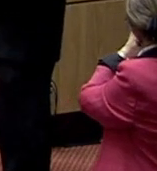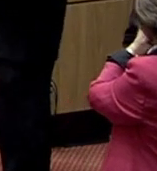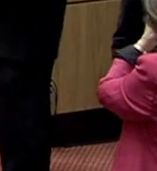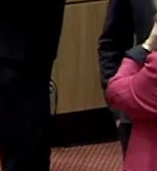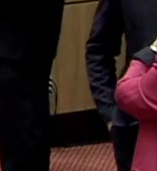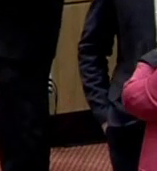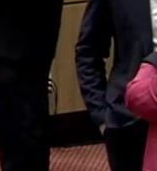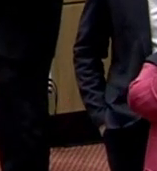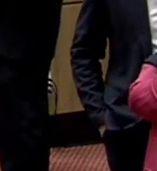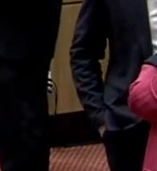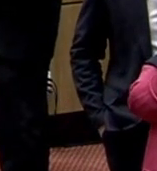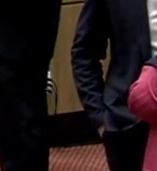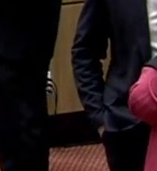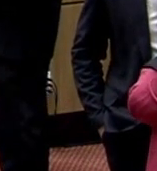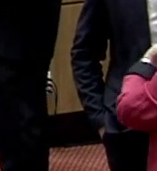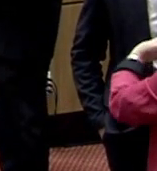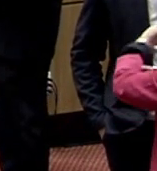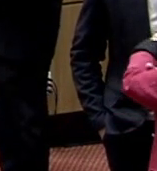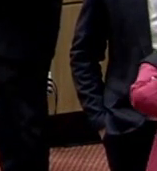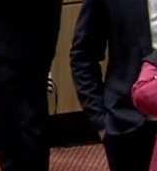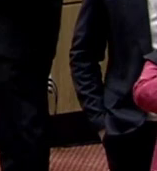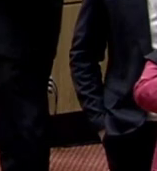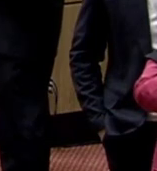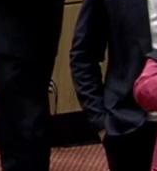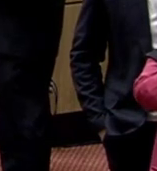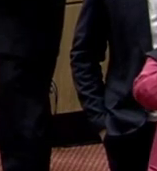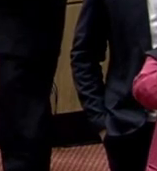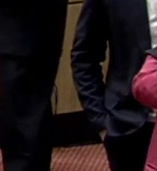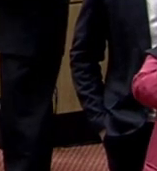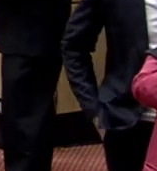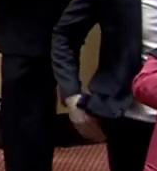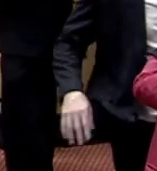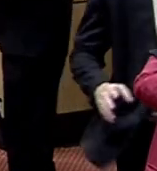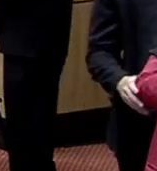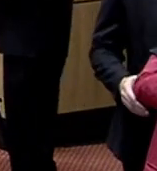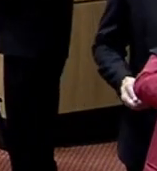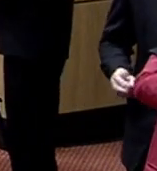aí E aí G1